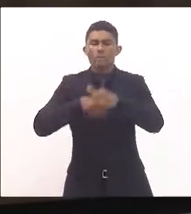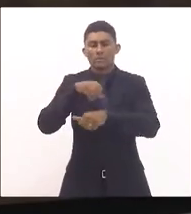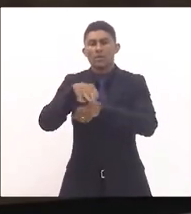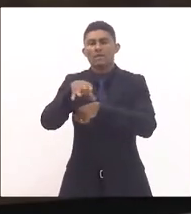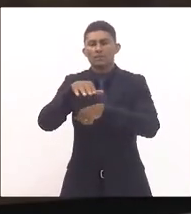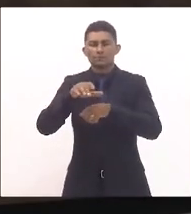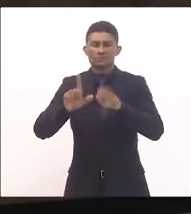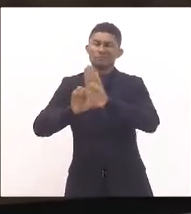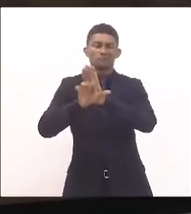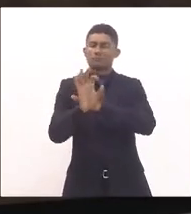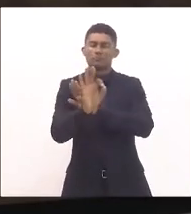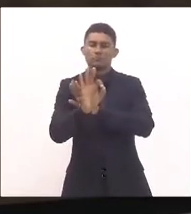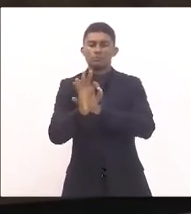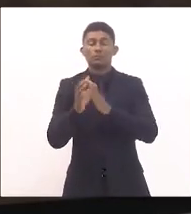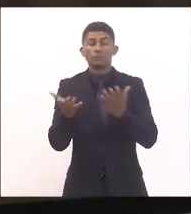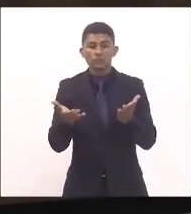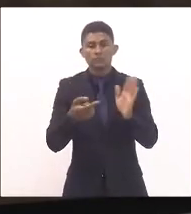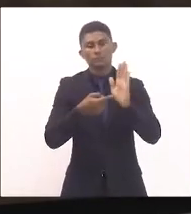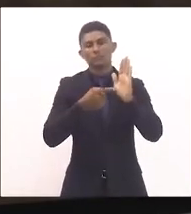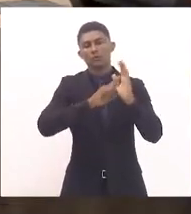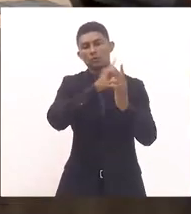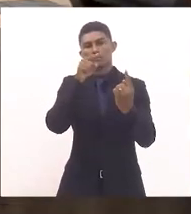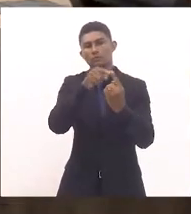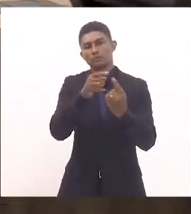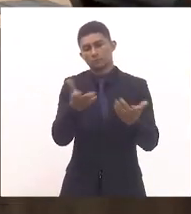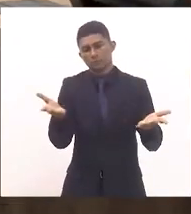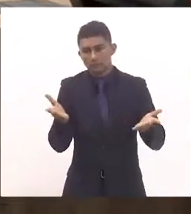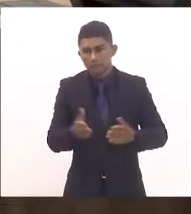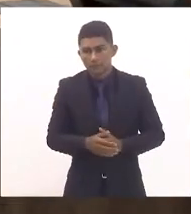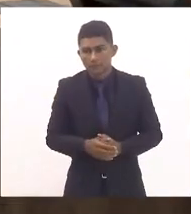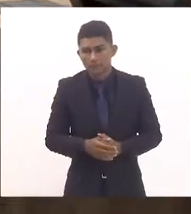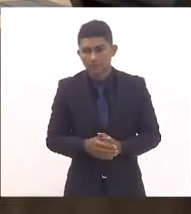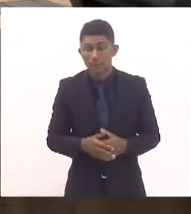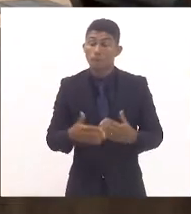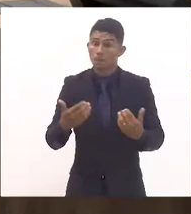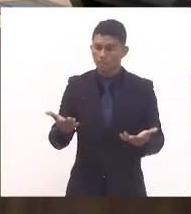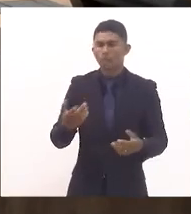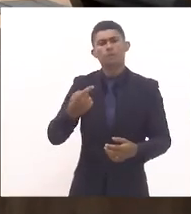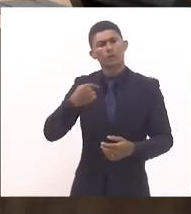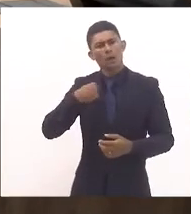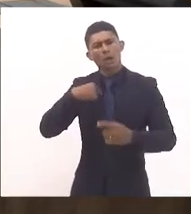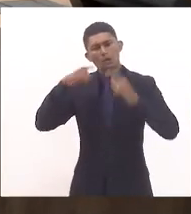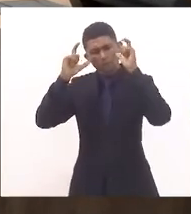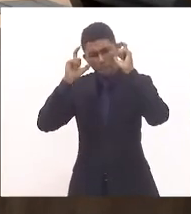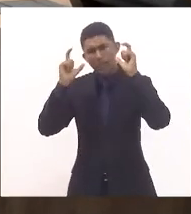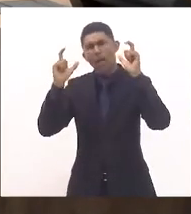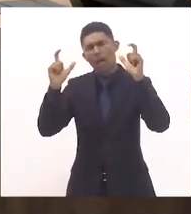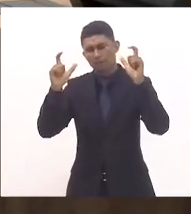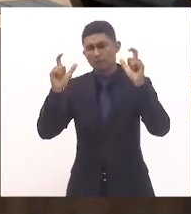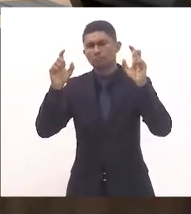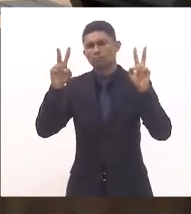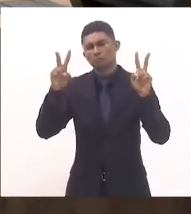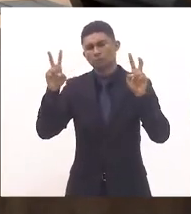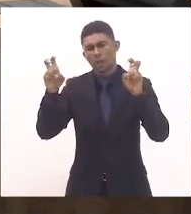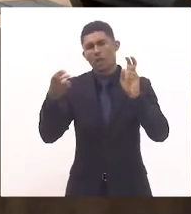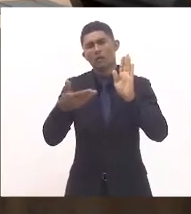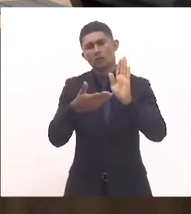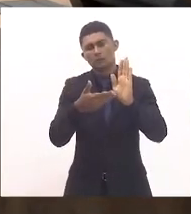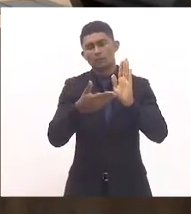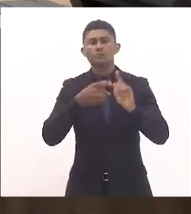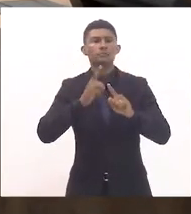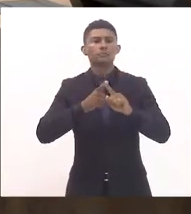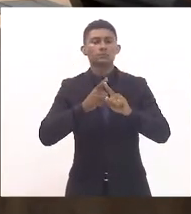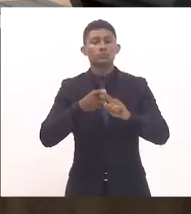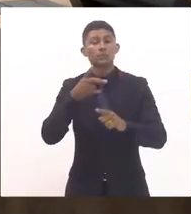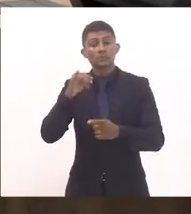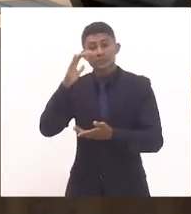Certamente essa foi a intenção. Presidente, eu tenho o maior interesse nesse tema, porque se essa